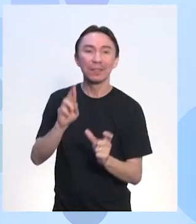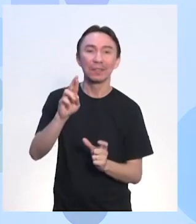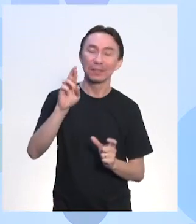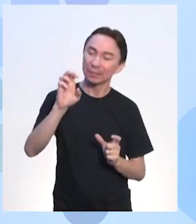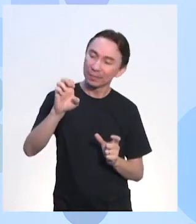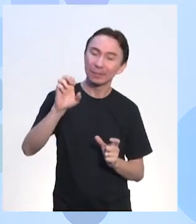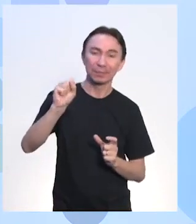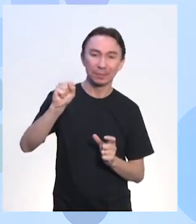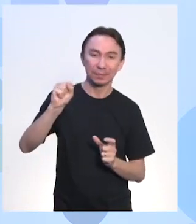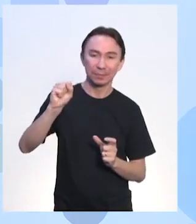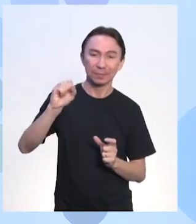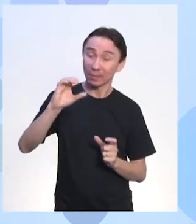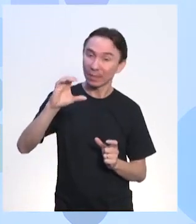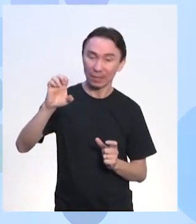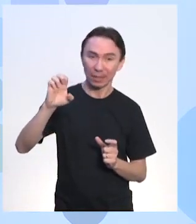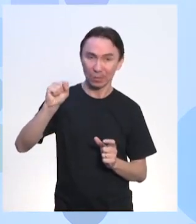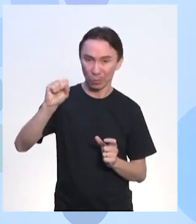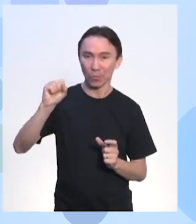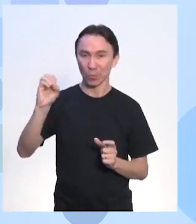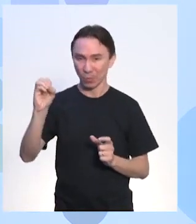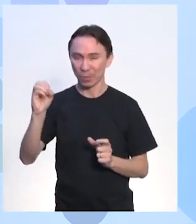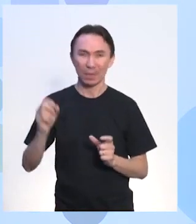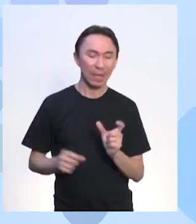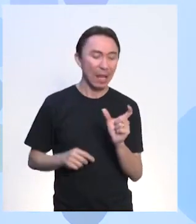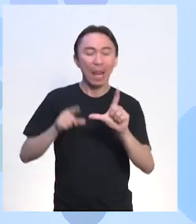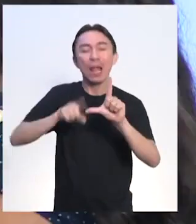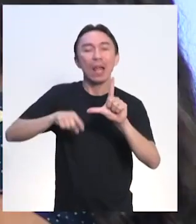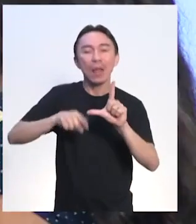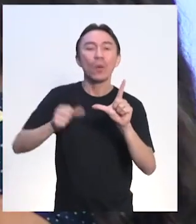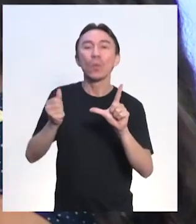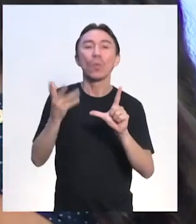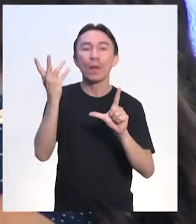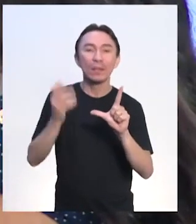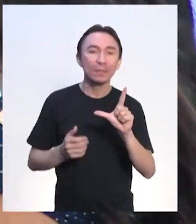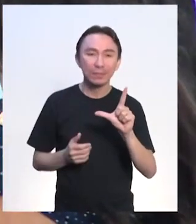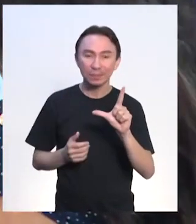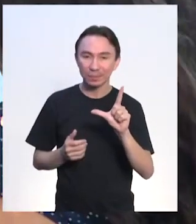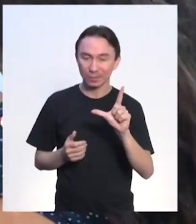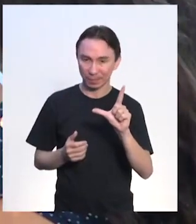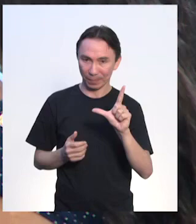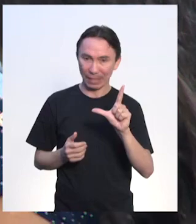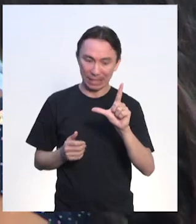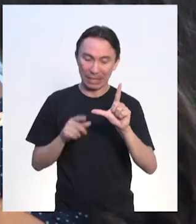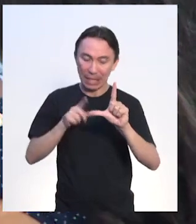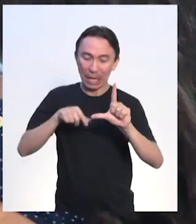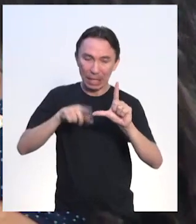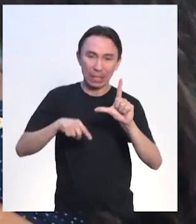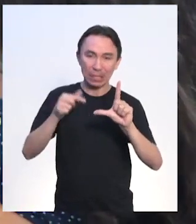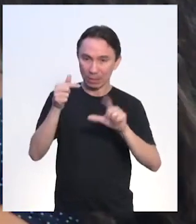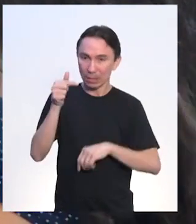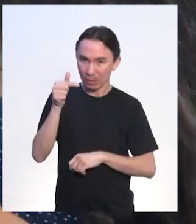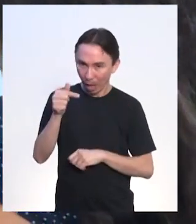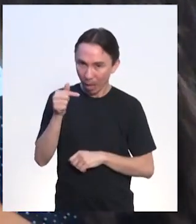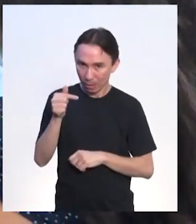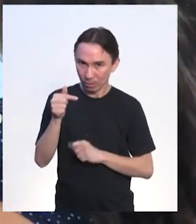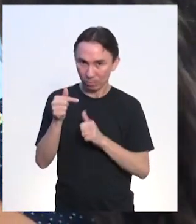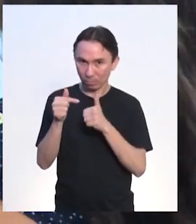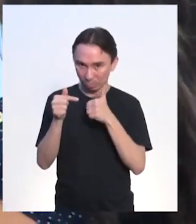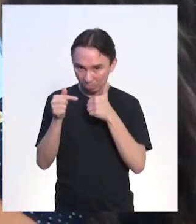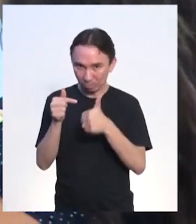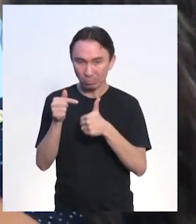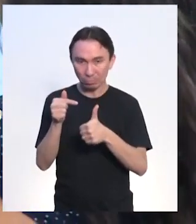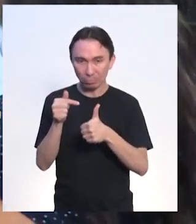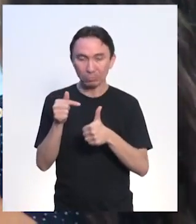as letras. 1, 2, 3, 4, 5, 6, 7. 7